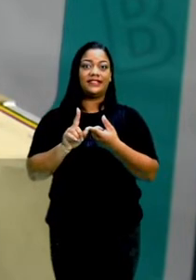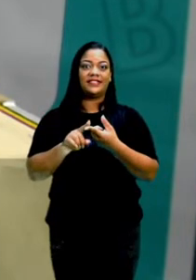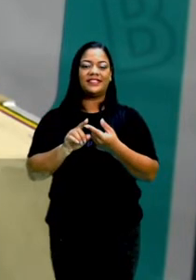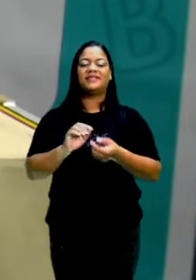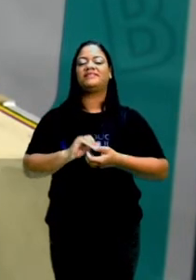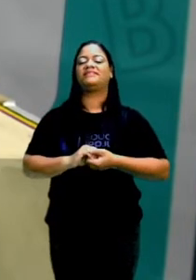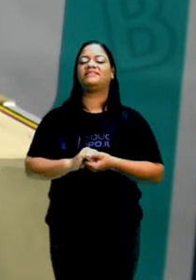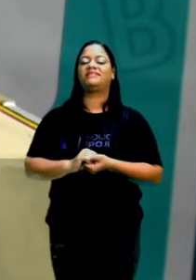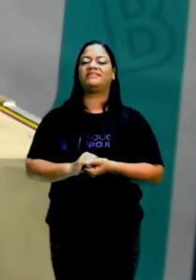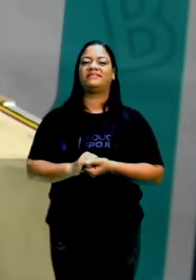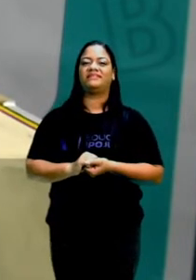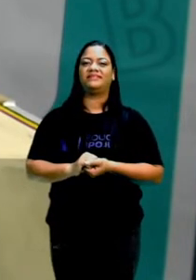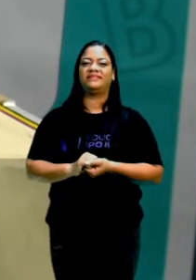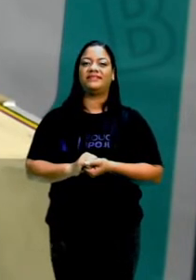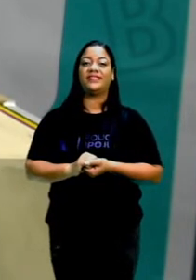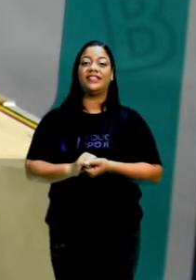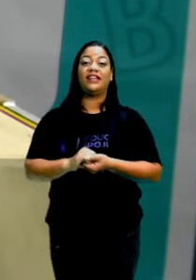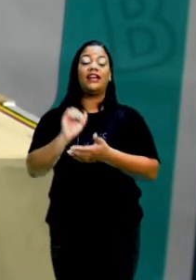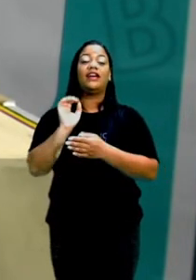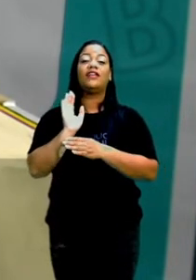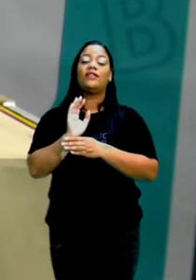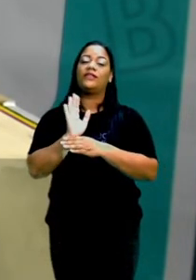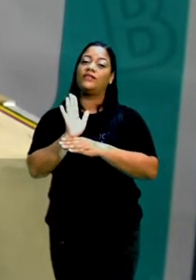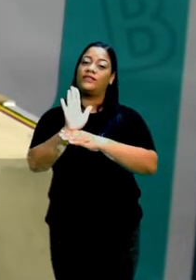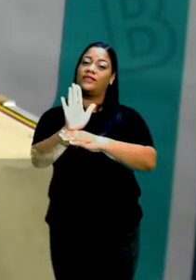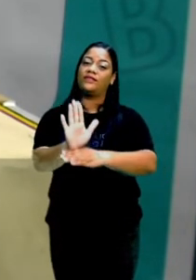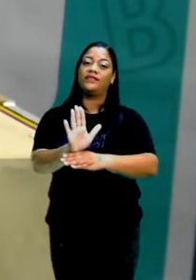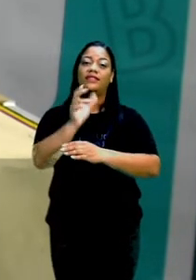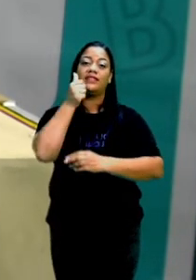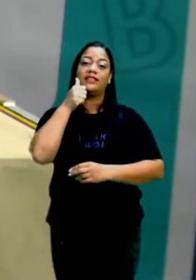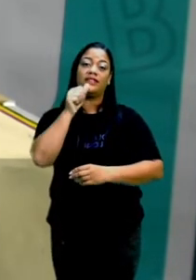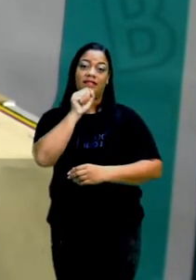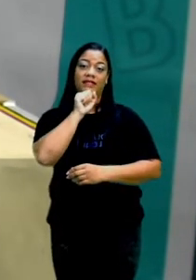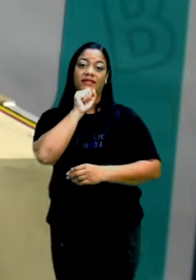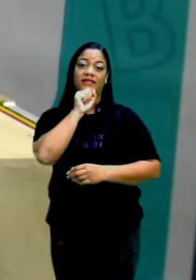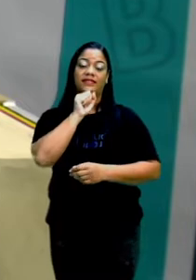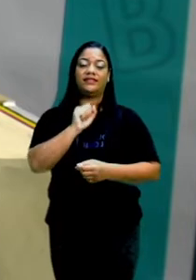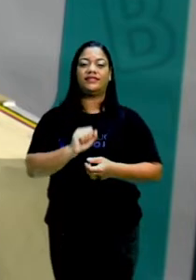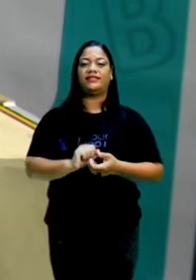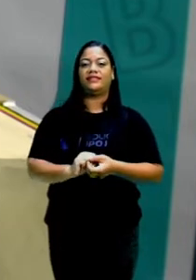algodão. Com a ajuda da mamãe, meus amores,